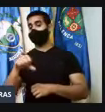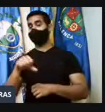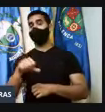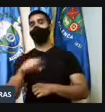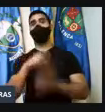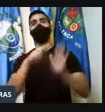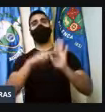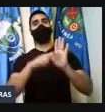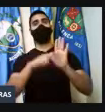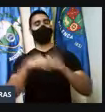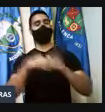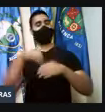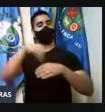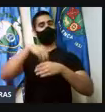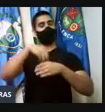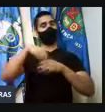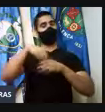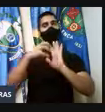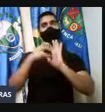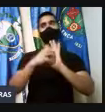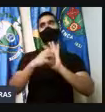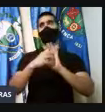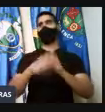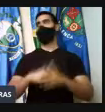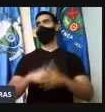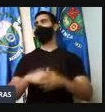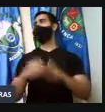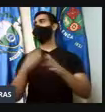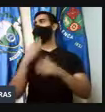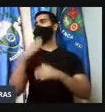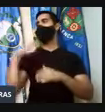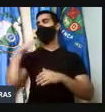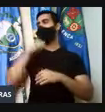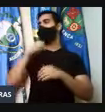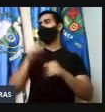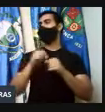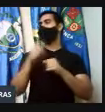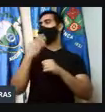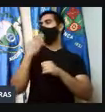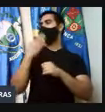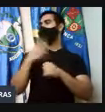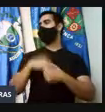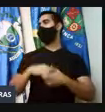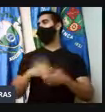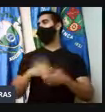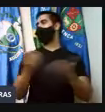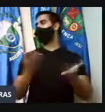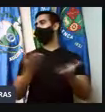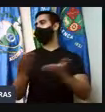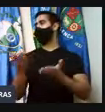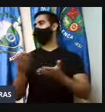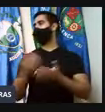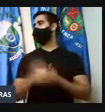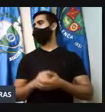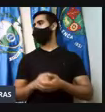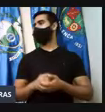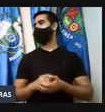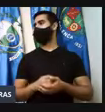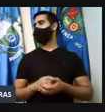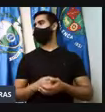regimento interno dessa casa, o ouvidor doutor, em regime de urgência, para fim de requerer que seja encaminhado no sítio